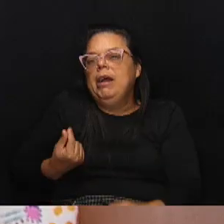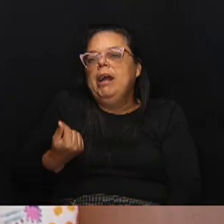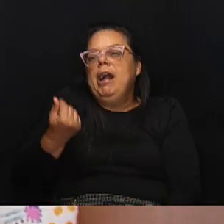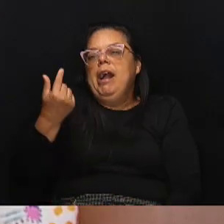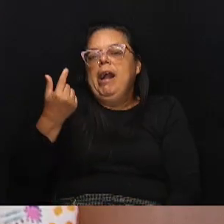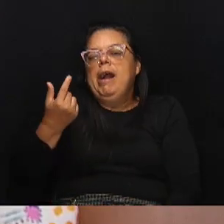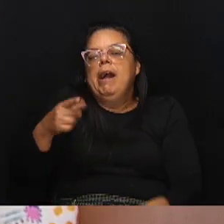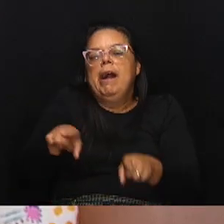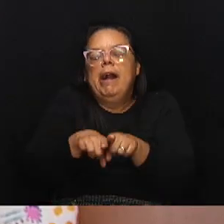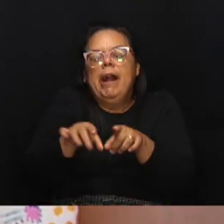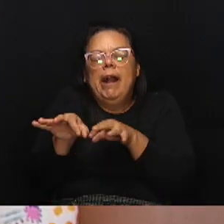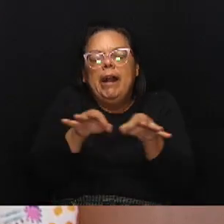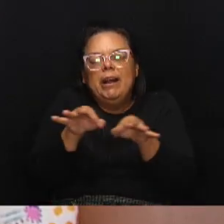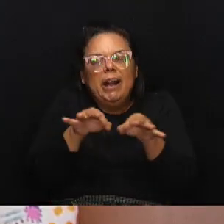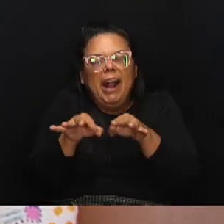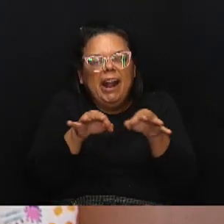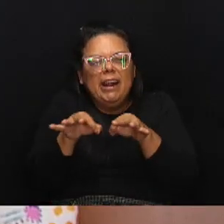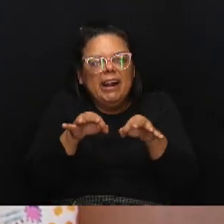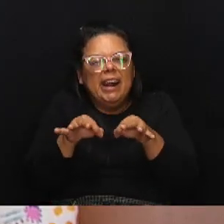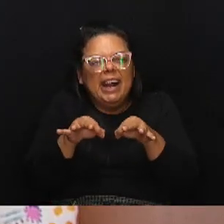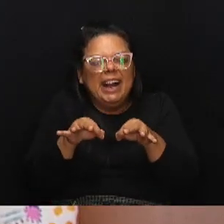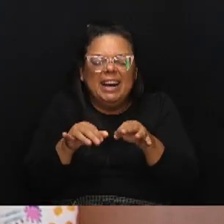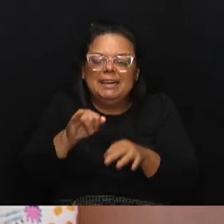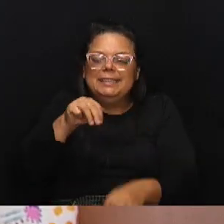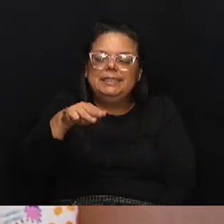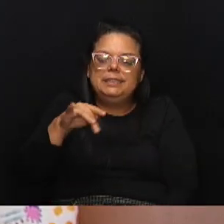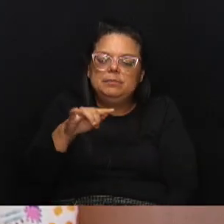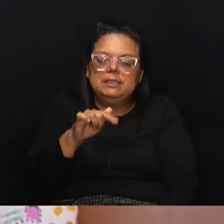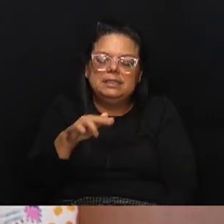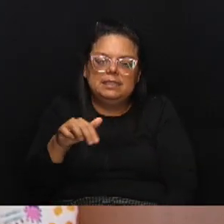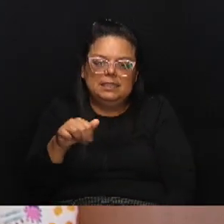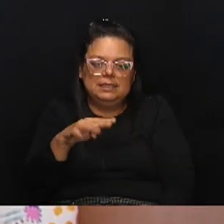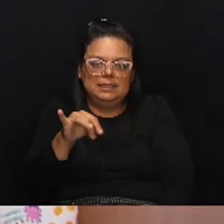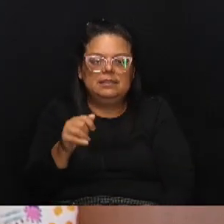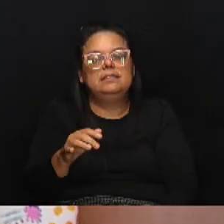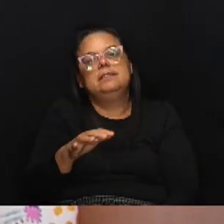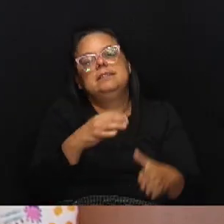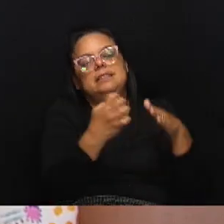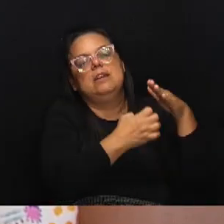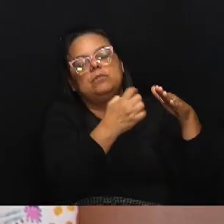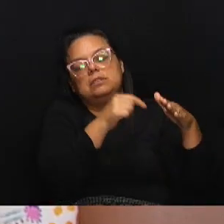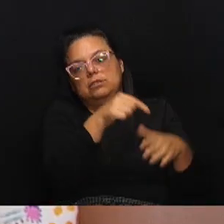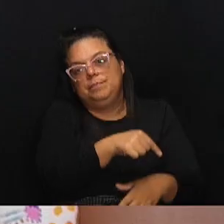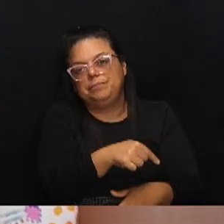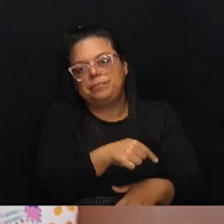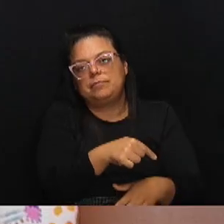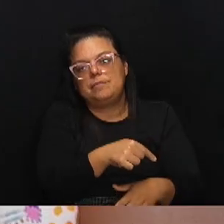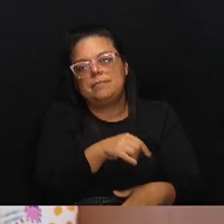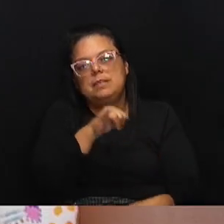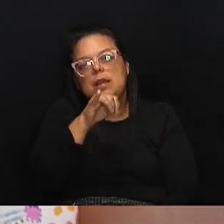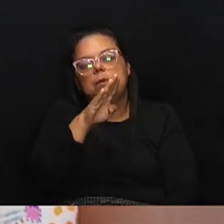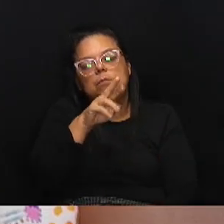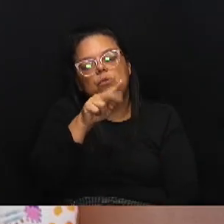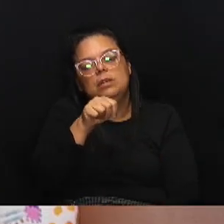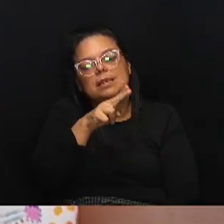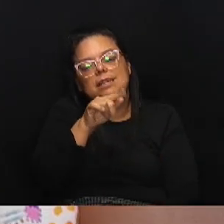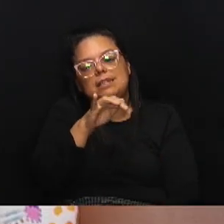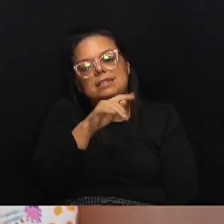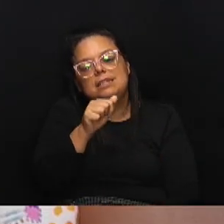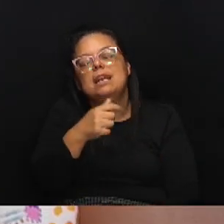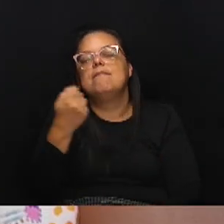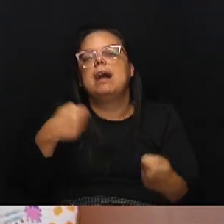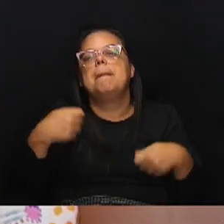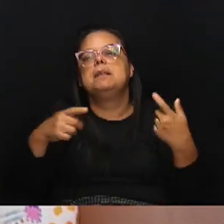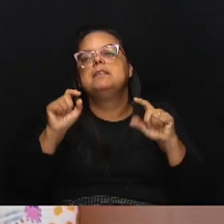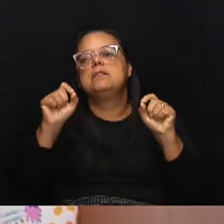e prepara solo para que os imigrantes cheguem aqui para a burguesia industrial. Então, o que a burguesia industrial vai precisar? De trem,